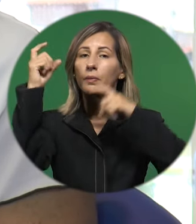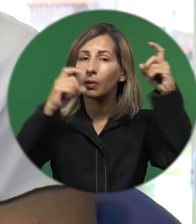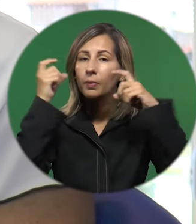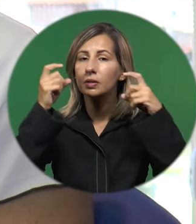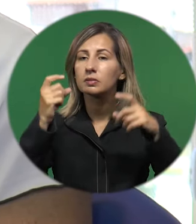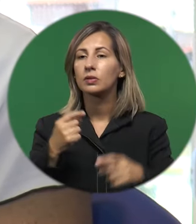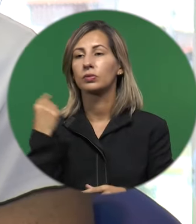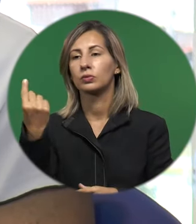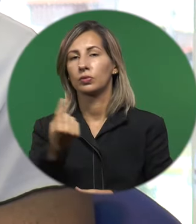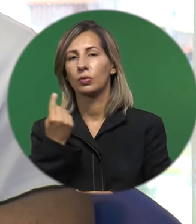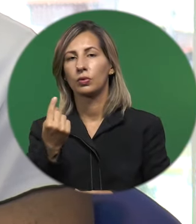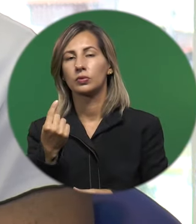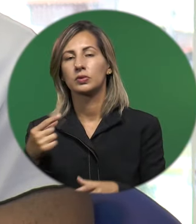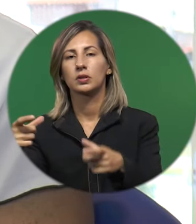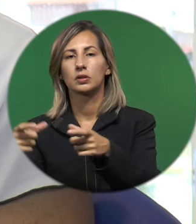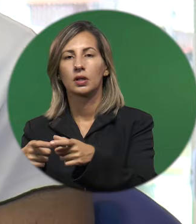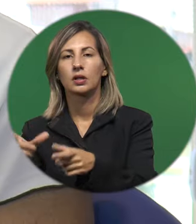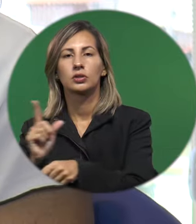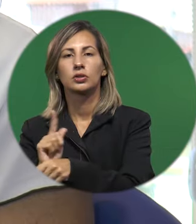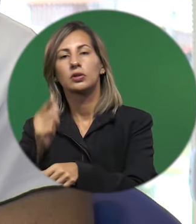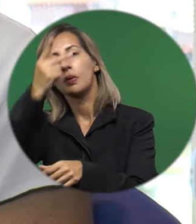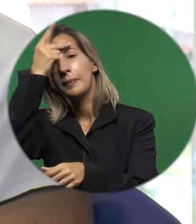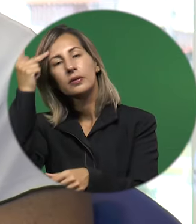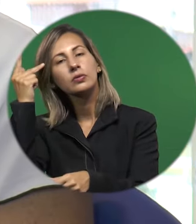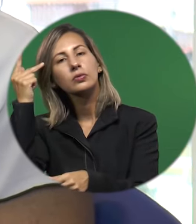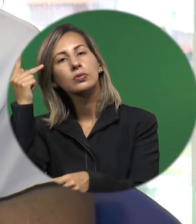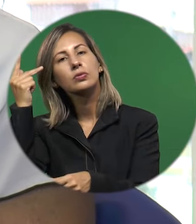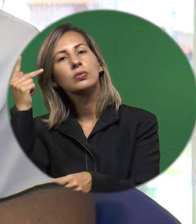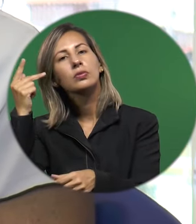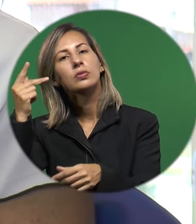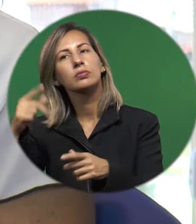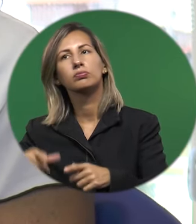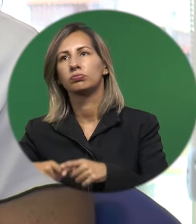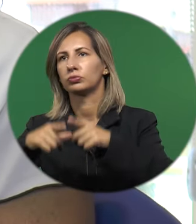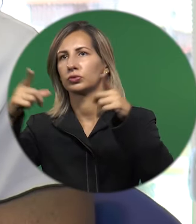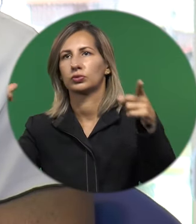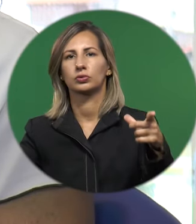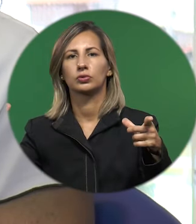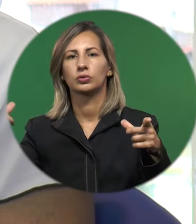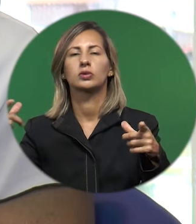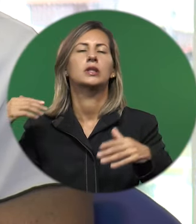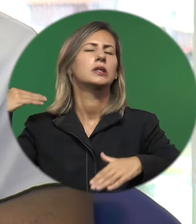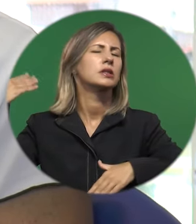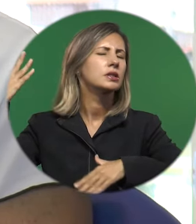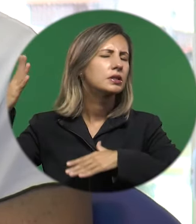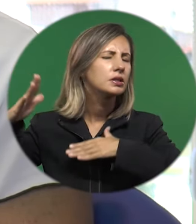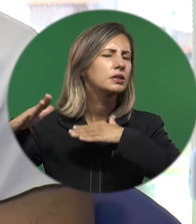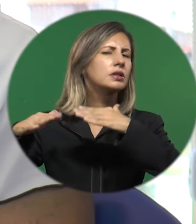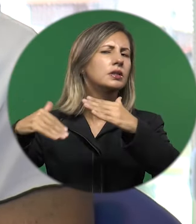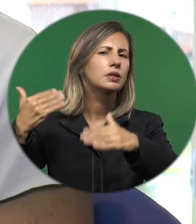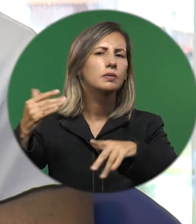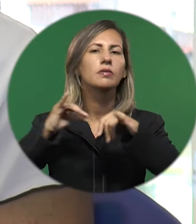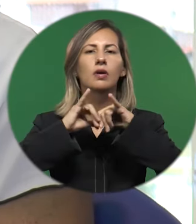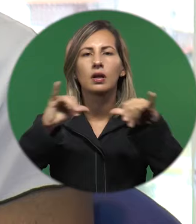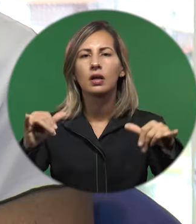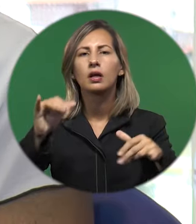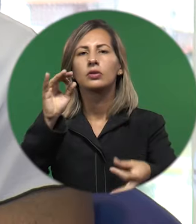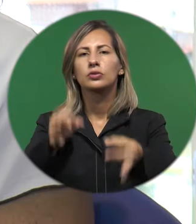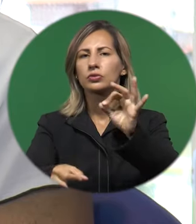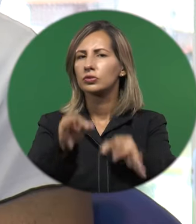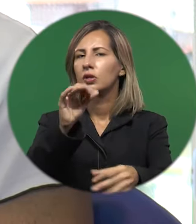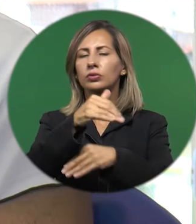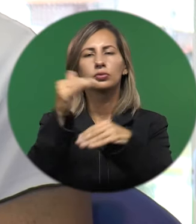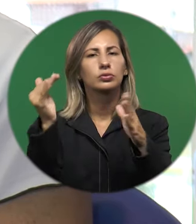grande preocupação, não só nossa, né, da área de gestão de pessoas. É uma tônica que vem sendo muito falada